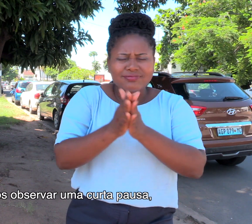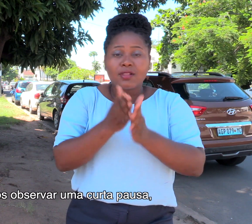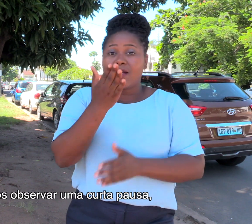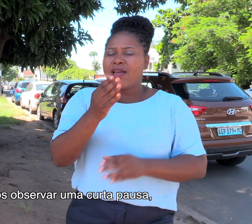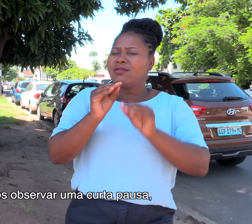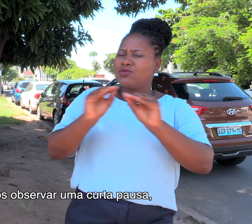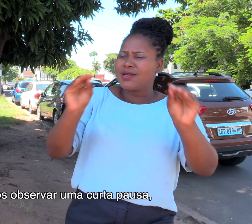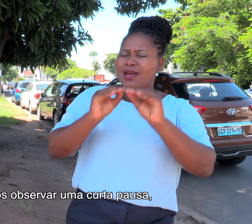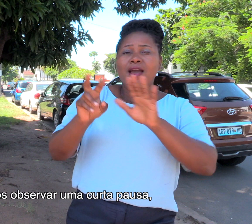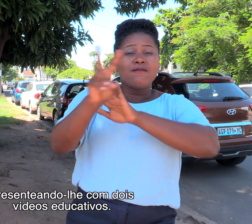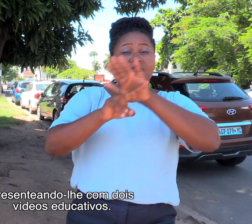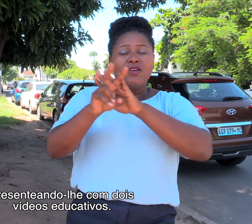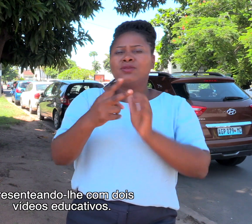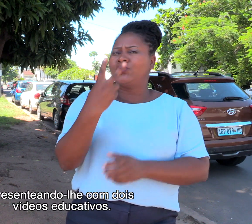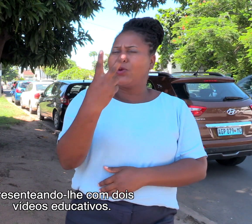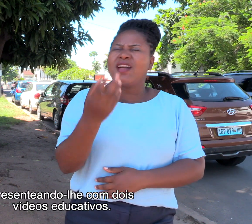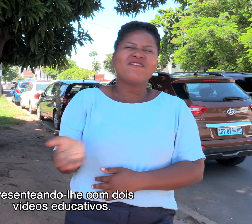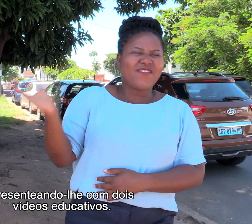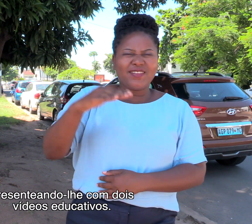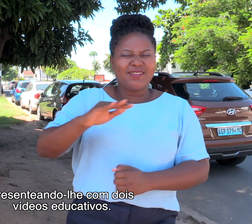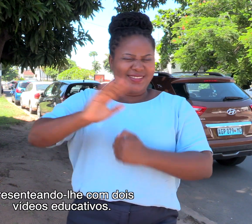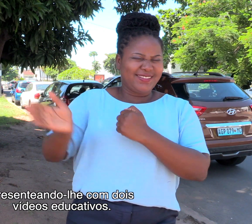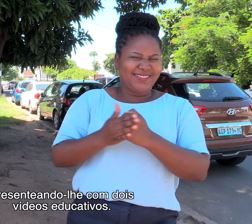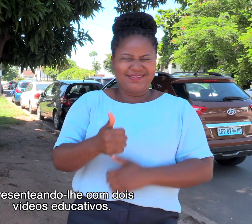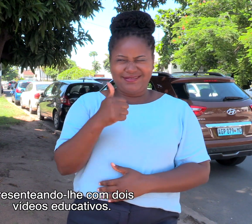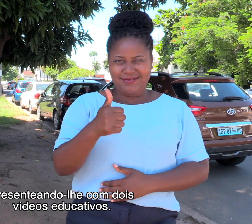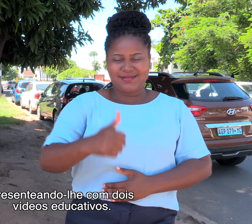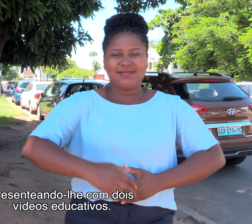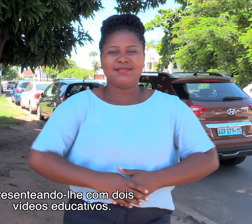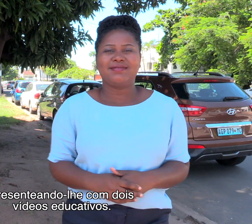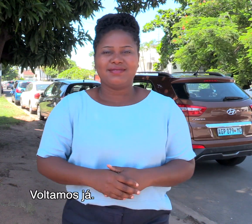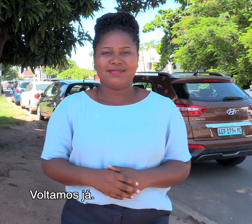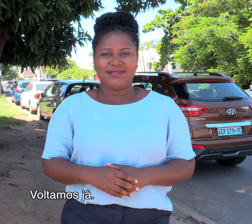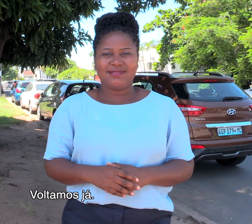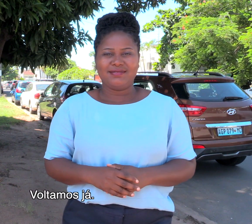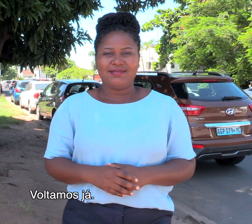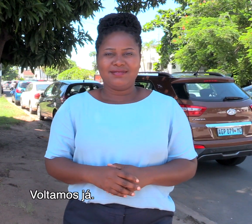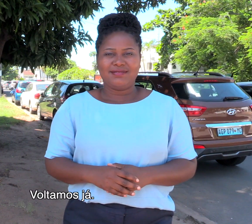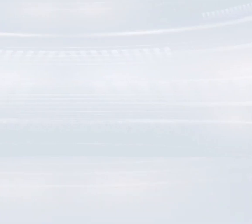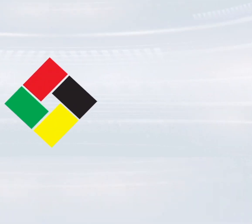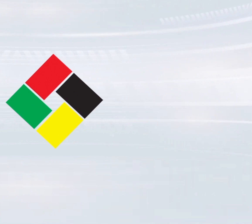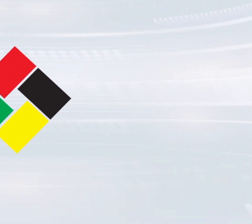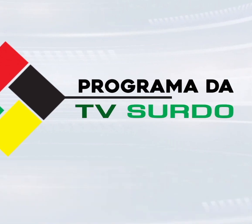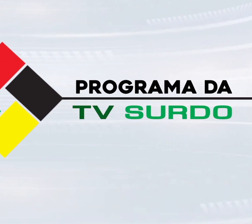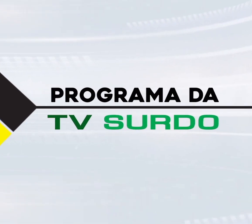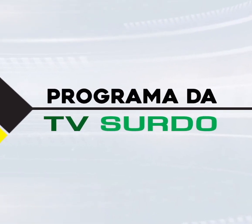observar uma curta pausa, presenteando-lhe com dois vídeos educativos. Voltamos já!